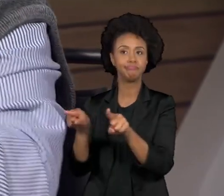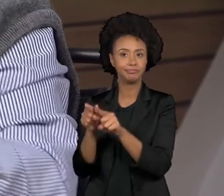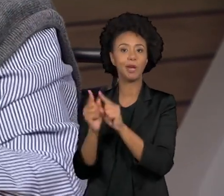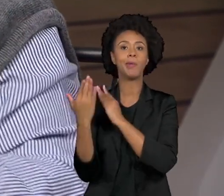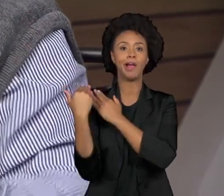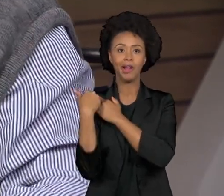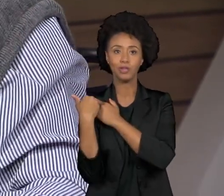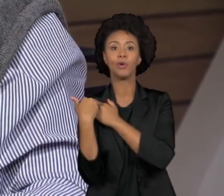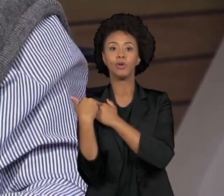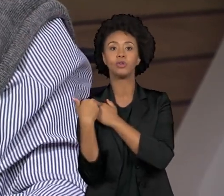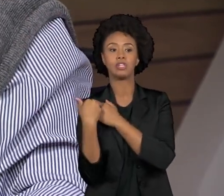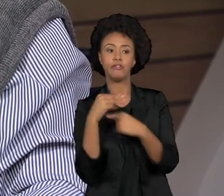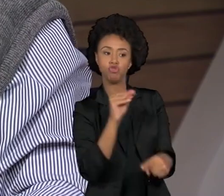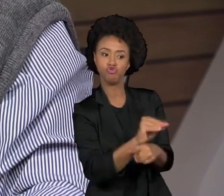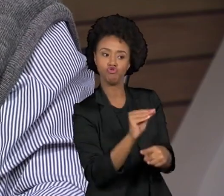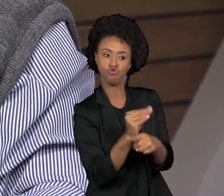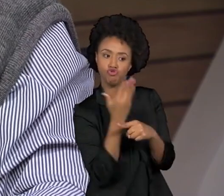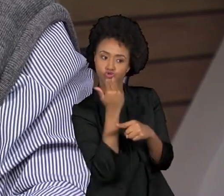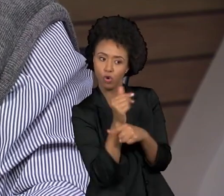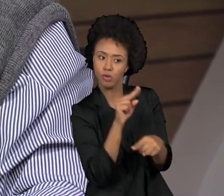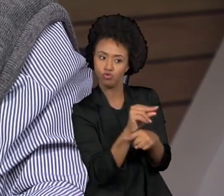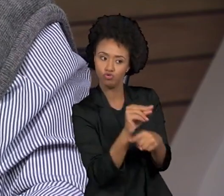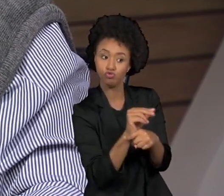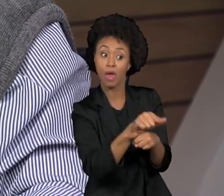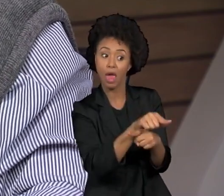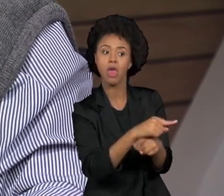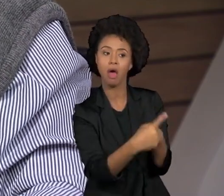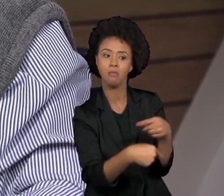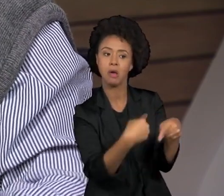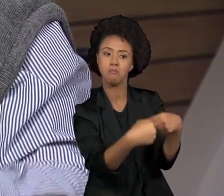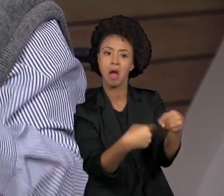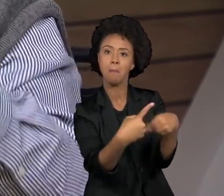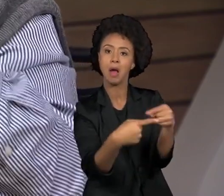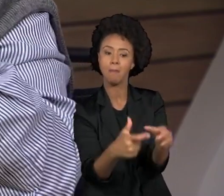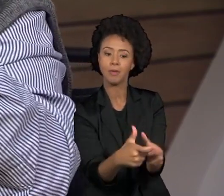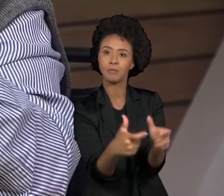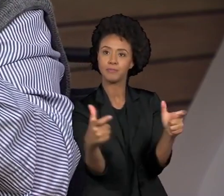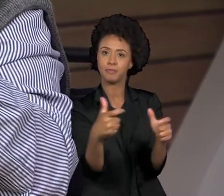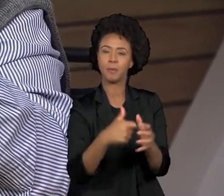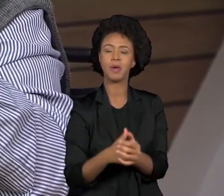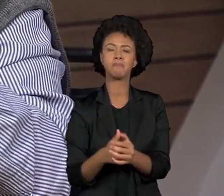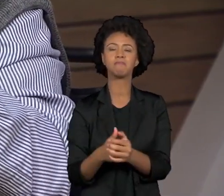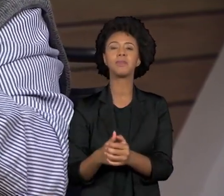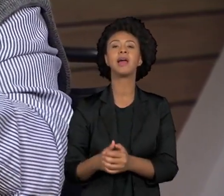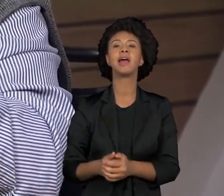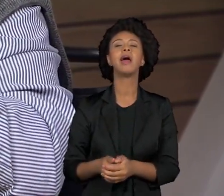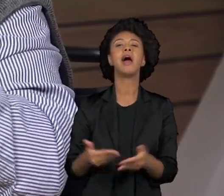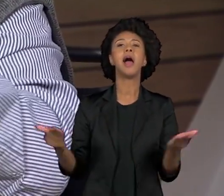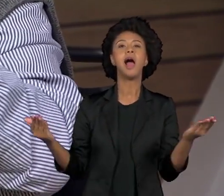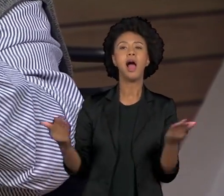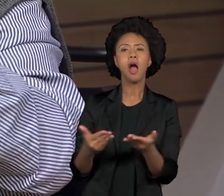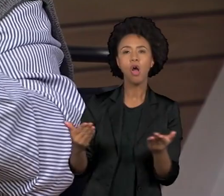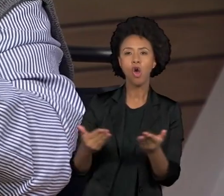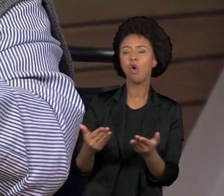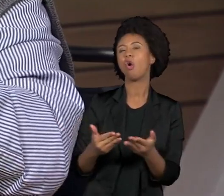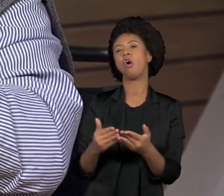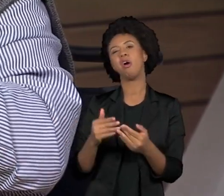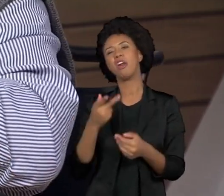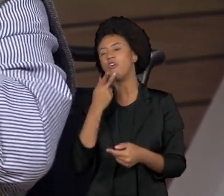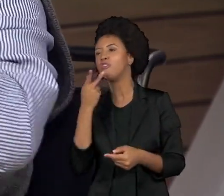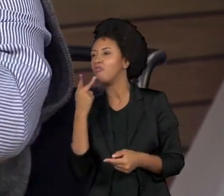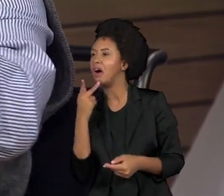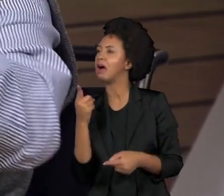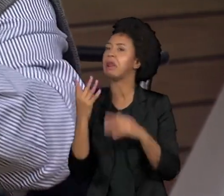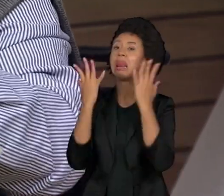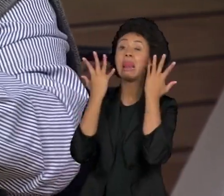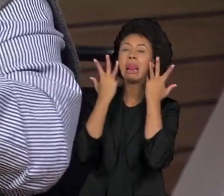passar coisas. Eu esqueceria essa nova geração, essa geração intermediária que está matando um leão por dia, não dá nem